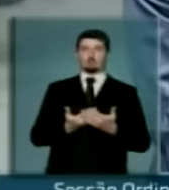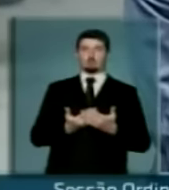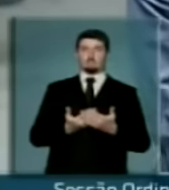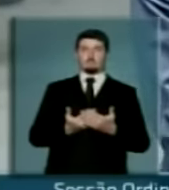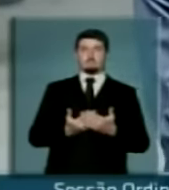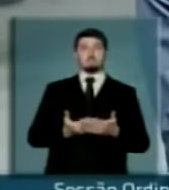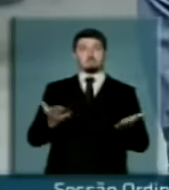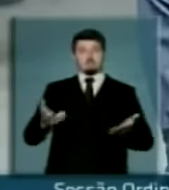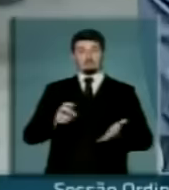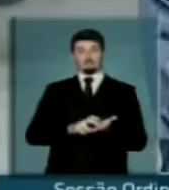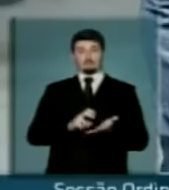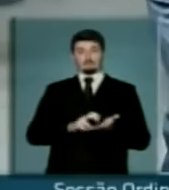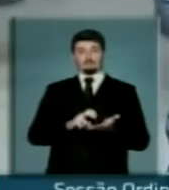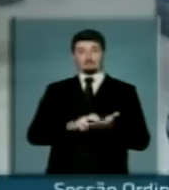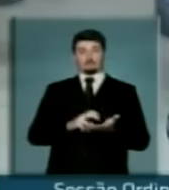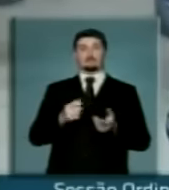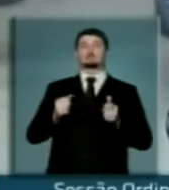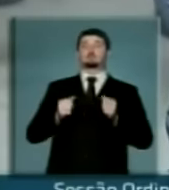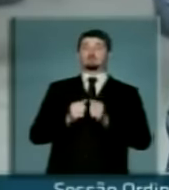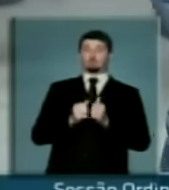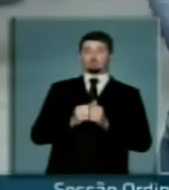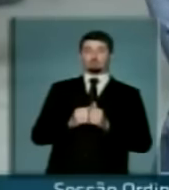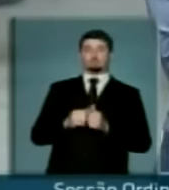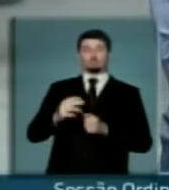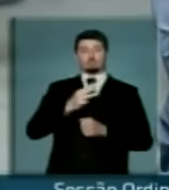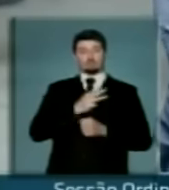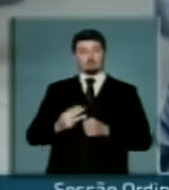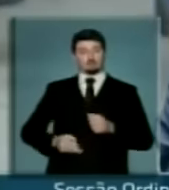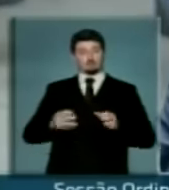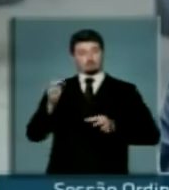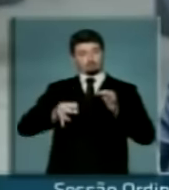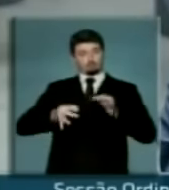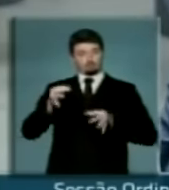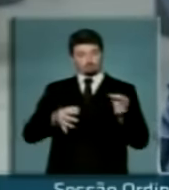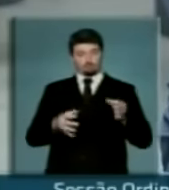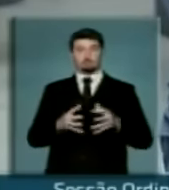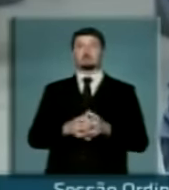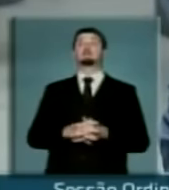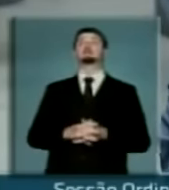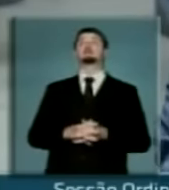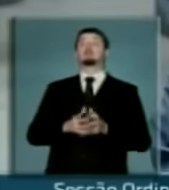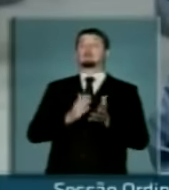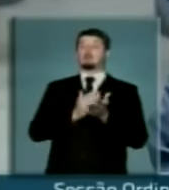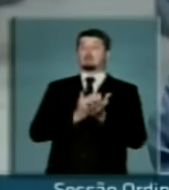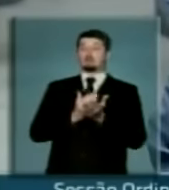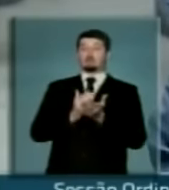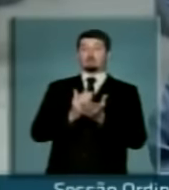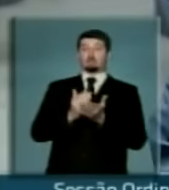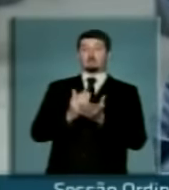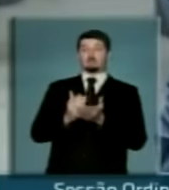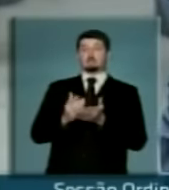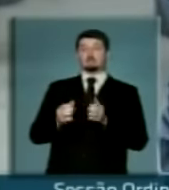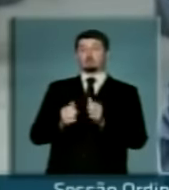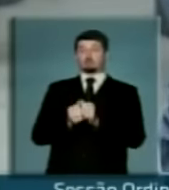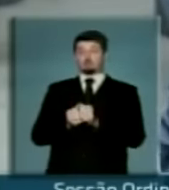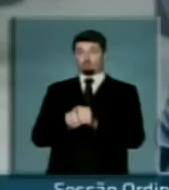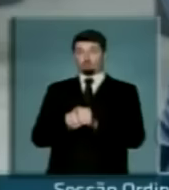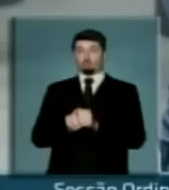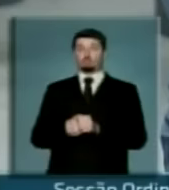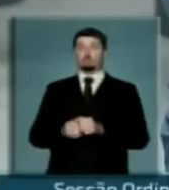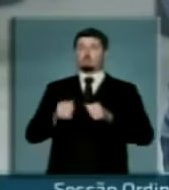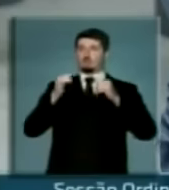E hoje pela manhã nós tivemos com o ministro da Justiça, e estamos começando junto a ele uma